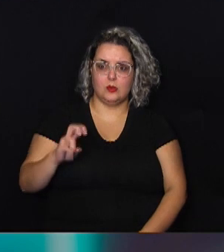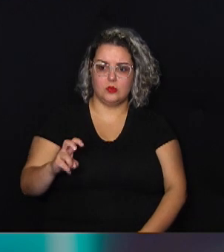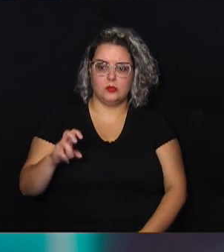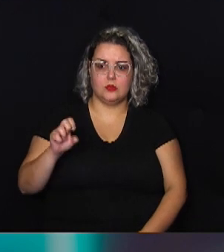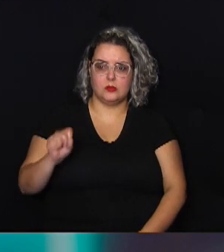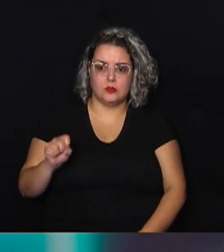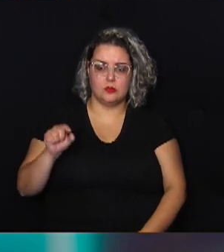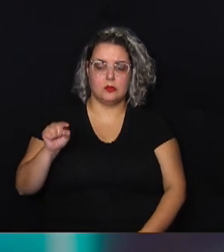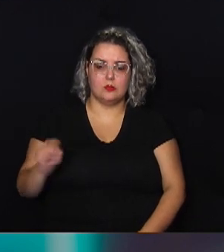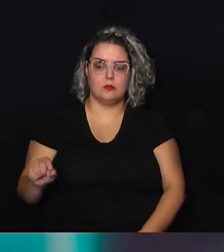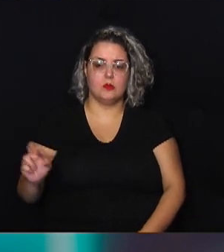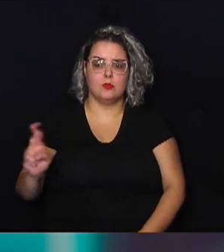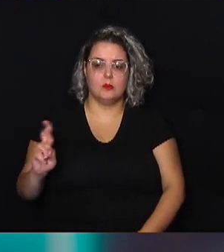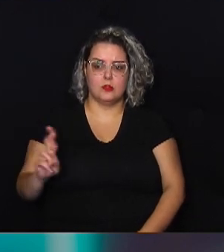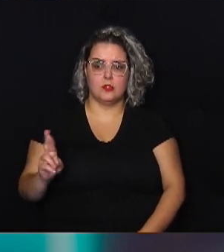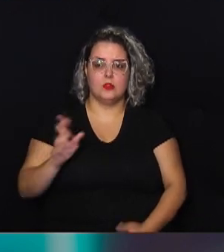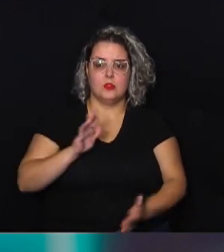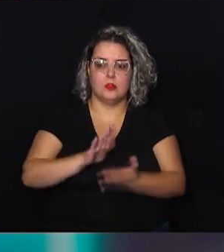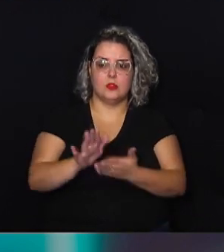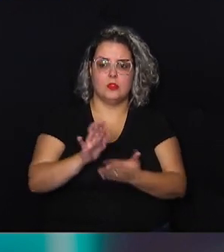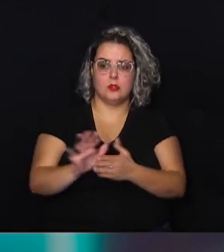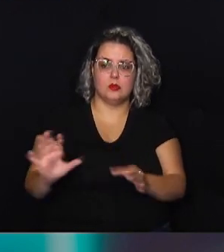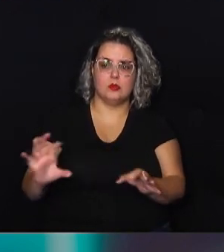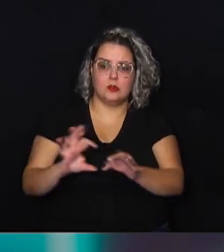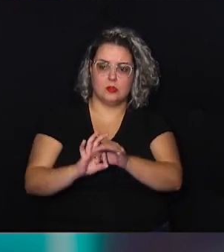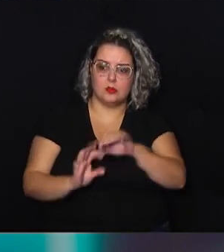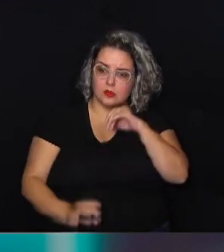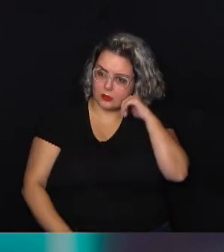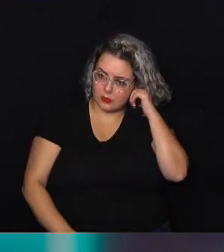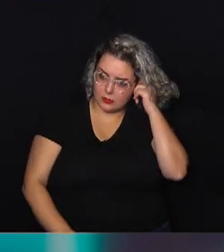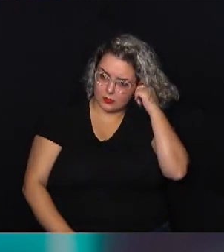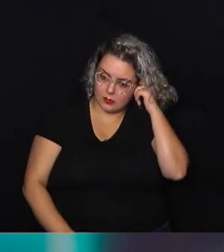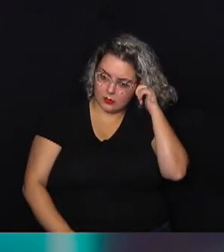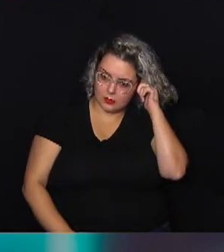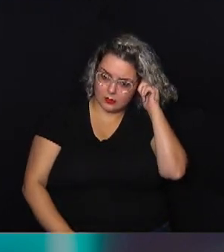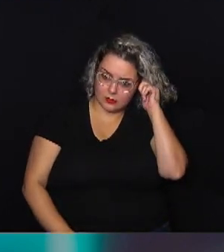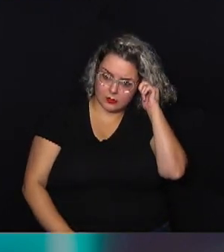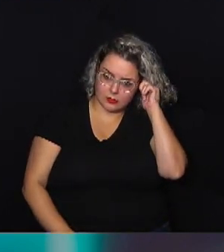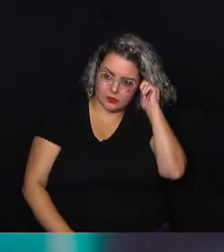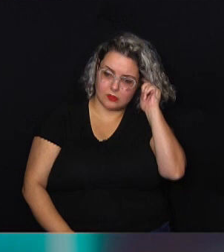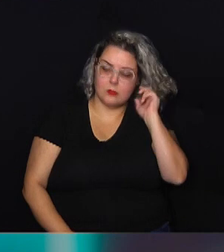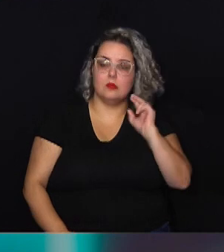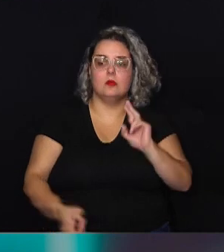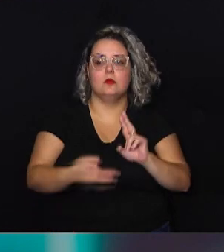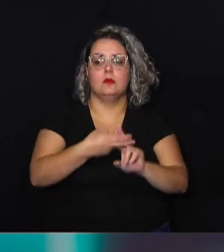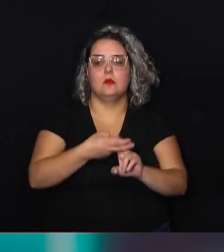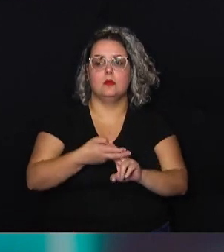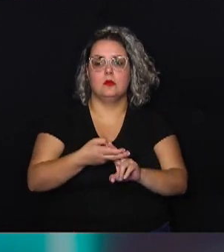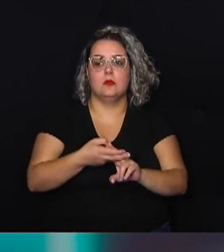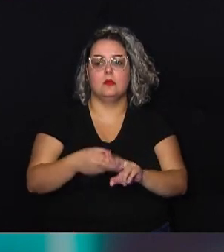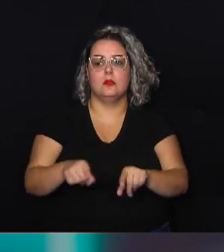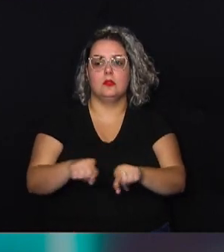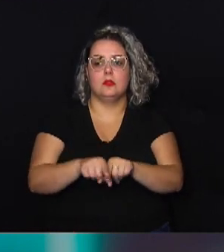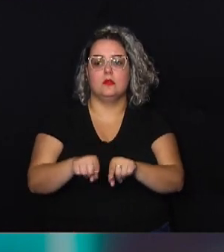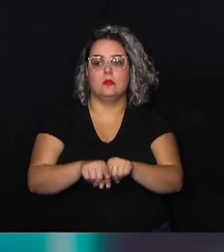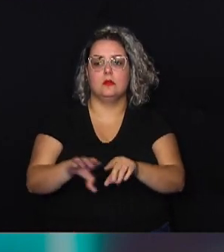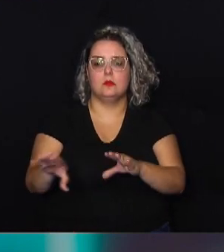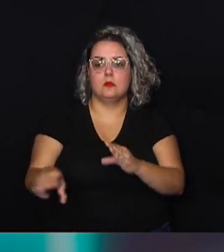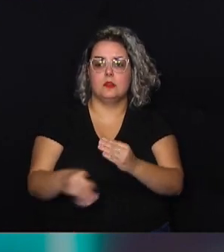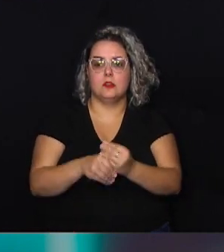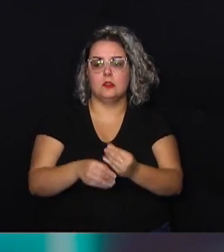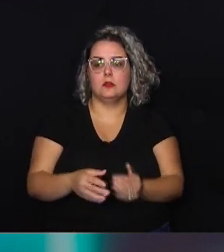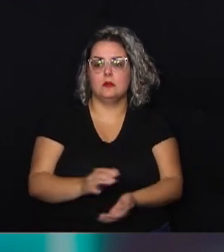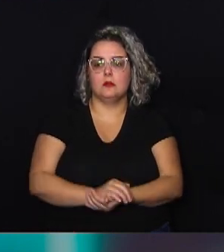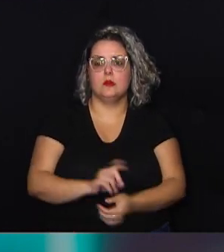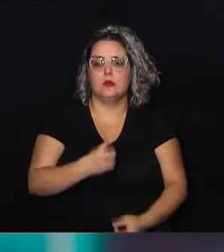86.858.000 reais em despesas vinculadas, fonte SUS e emendas, representou 15%